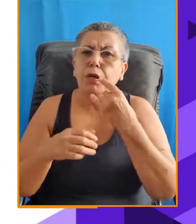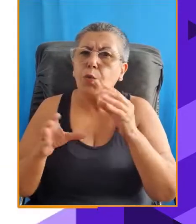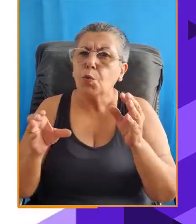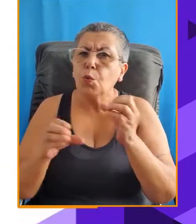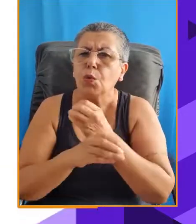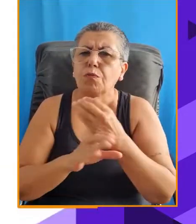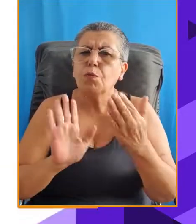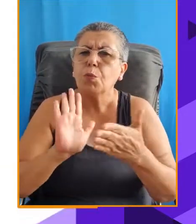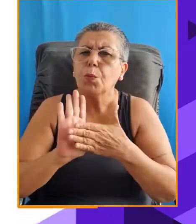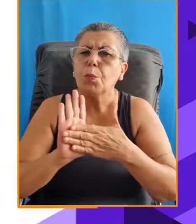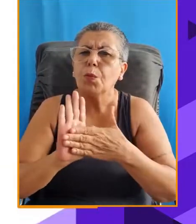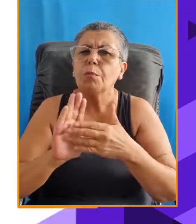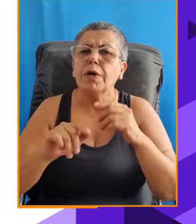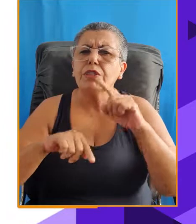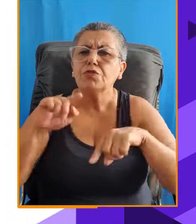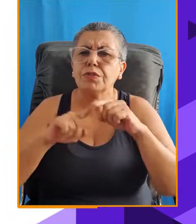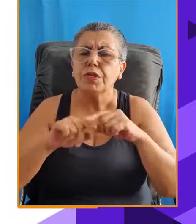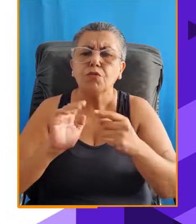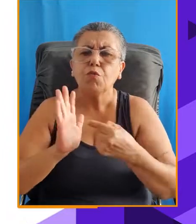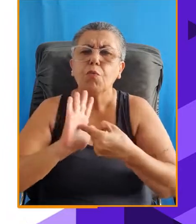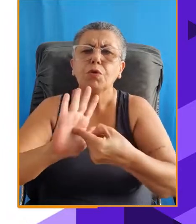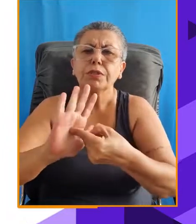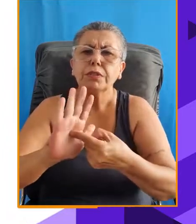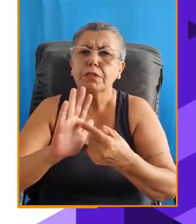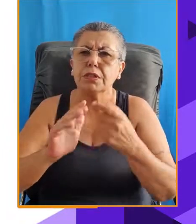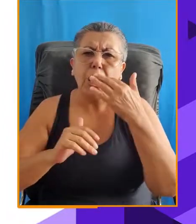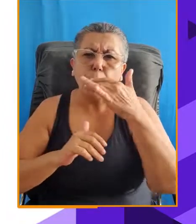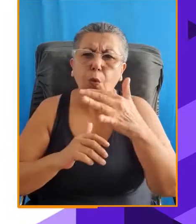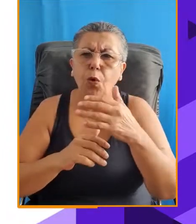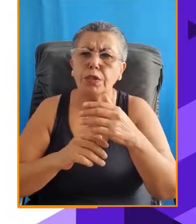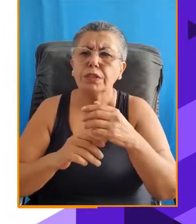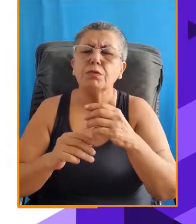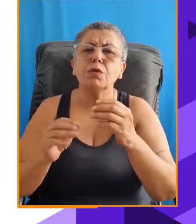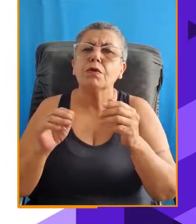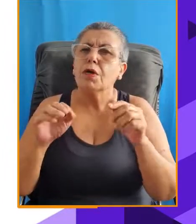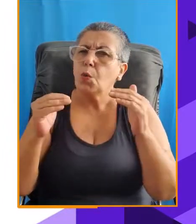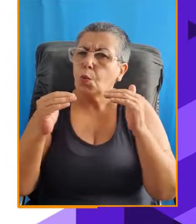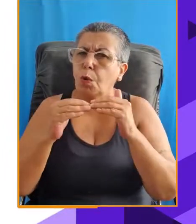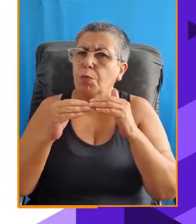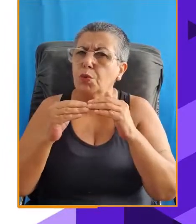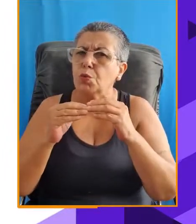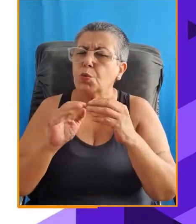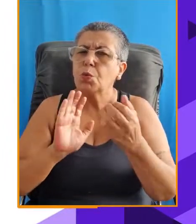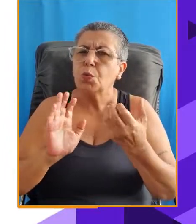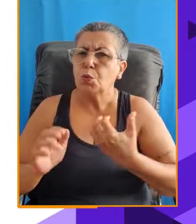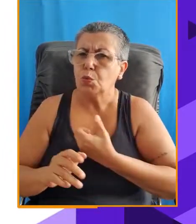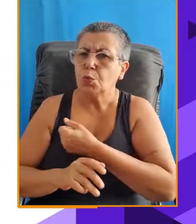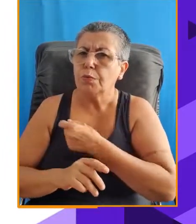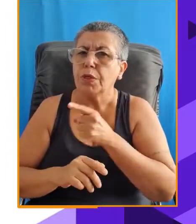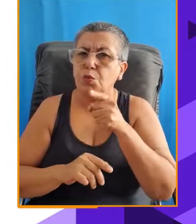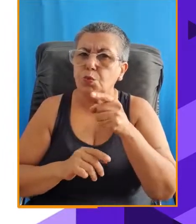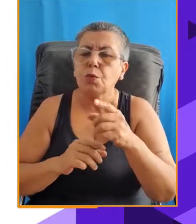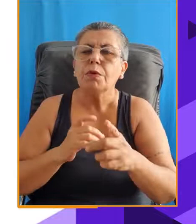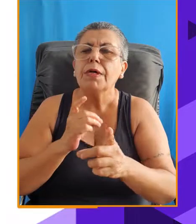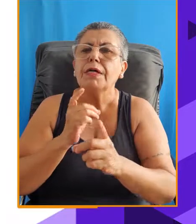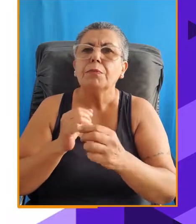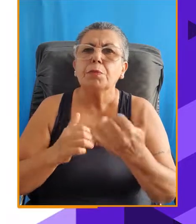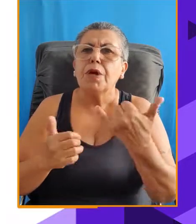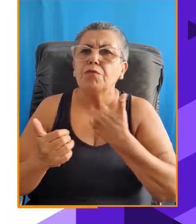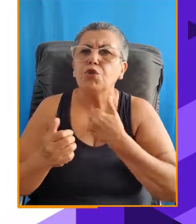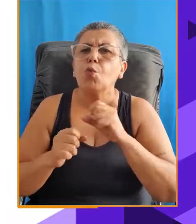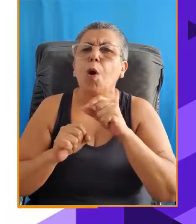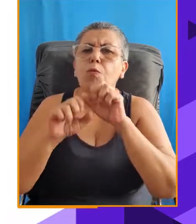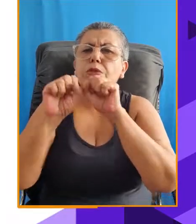uma atividade. Vou mostrar na tela as cores com os respectivos códigos e tu deves acertar